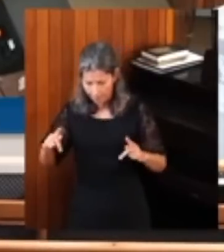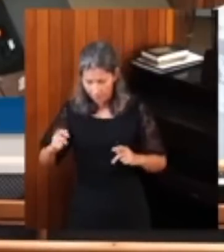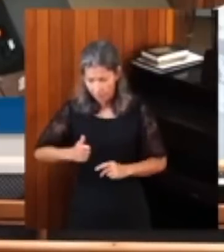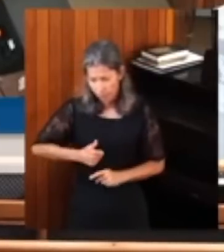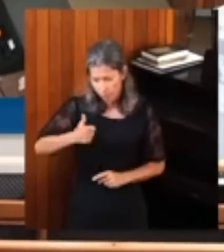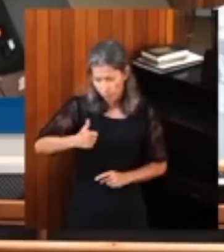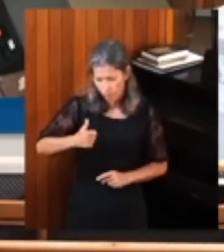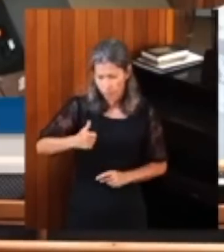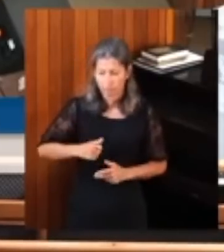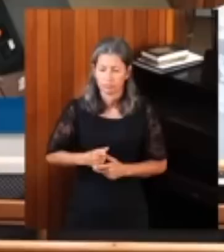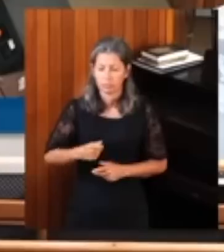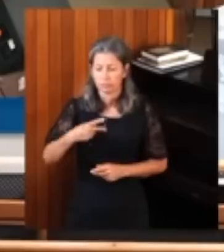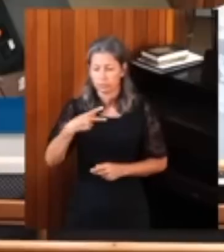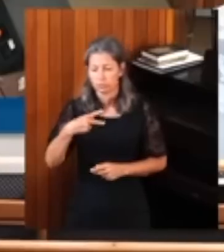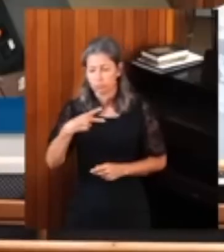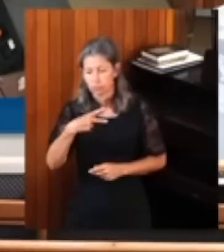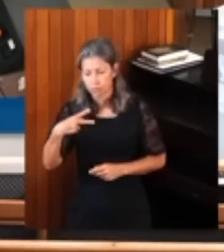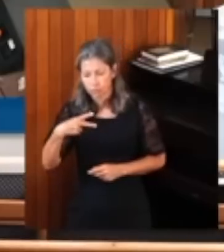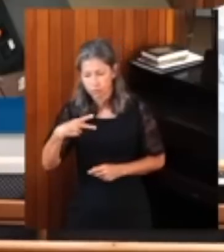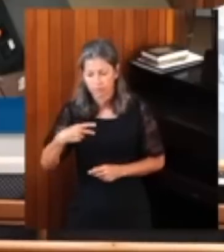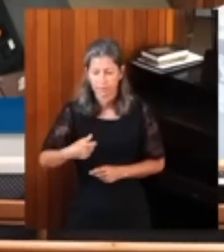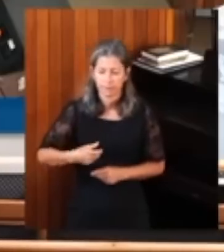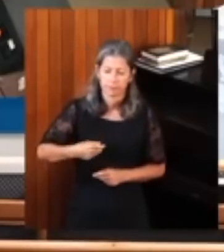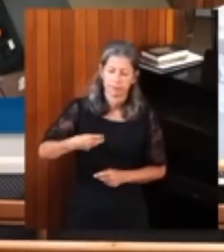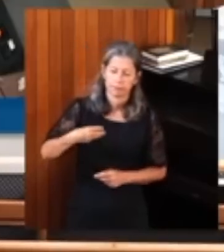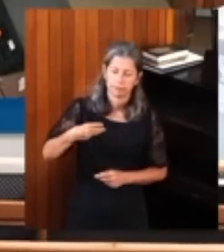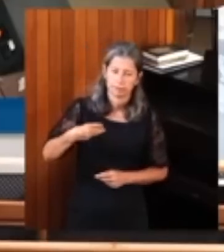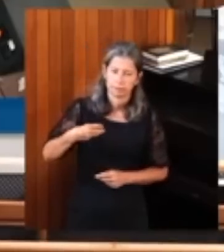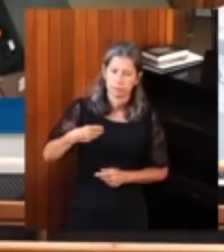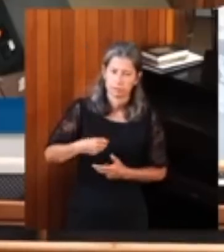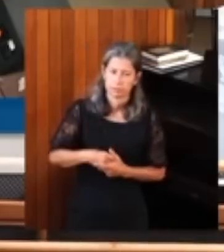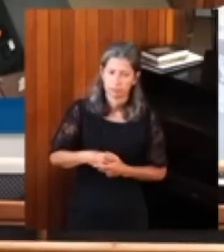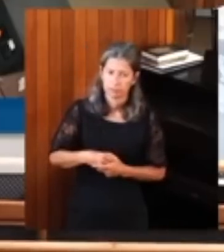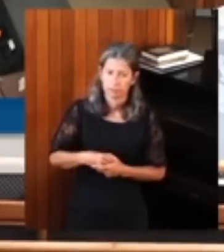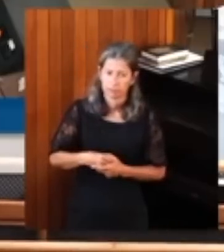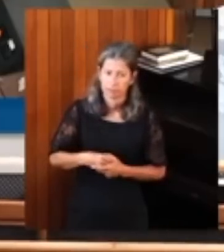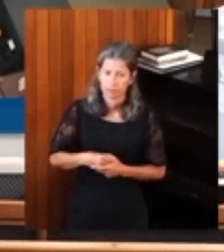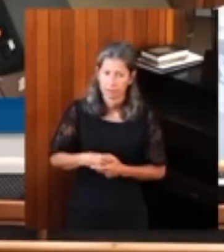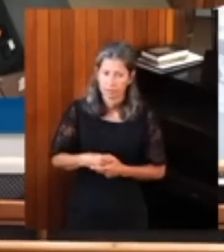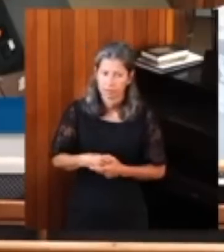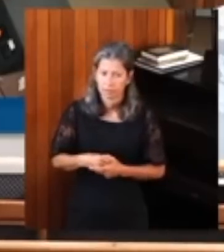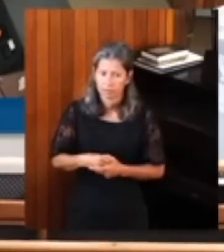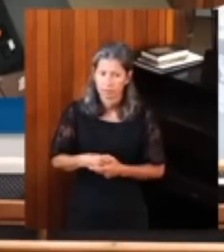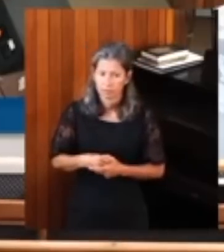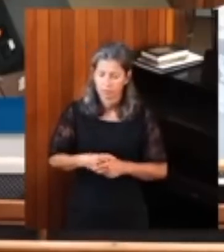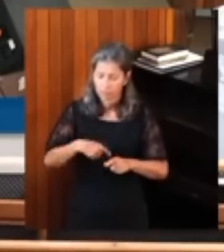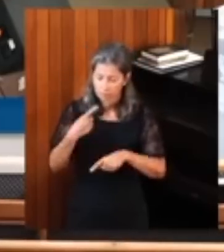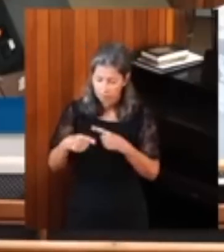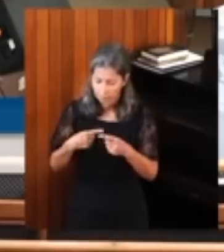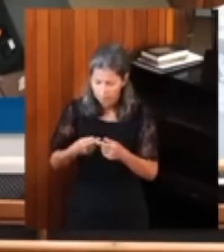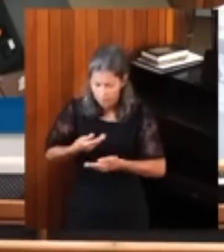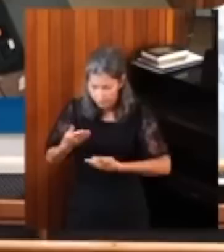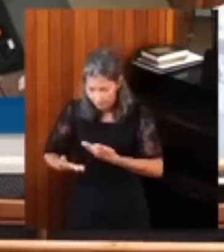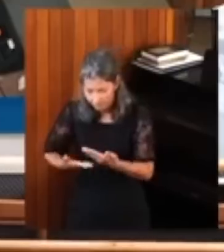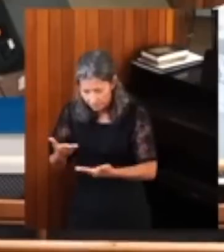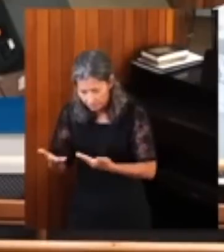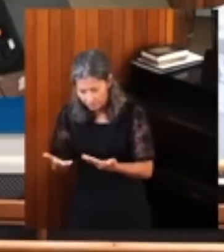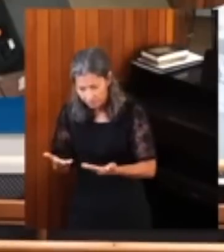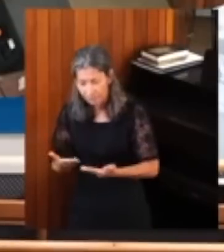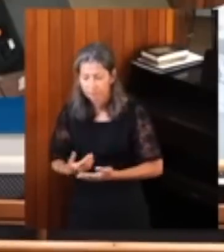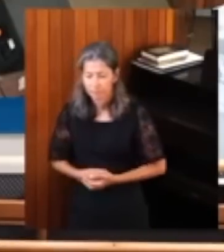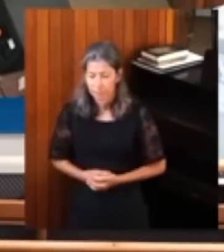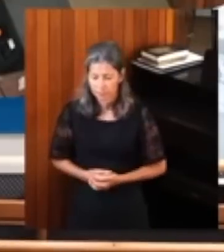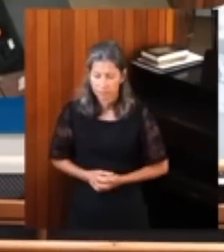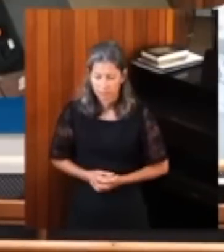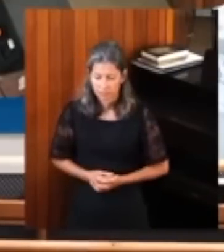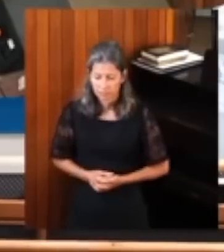parte 2 está sendo hoje de manhã, parte 3 à tarde. Depois você pode compartilhar esse conteúdo, esse material, lembrando que, obviamente, a gente não vai